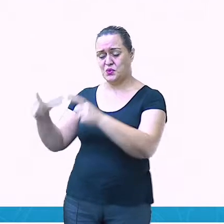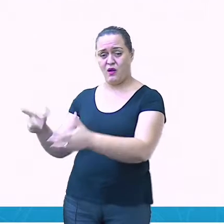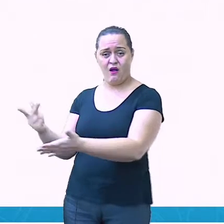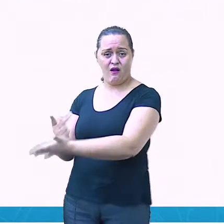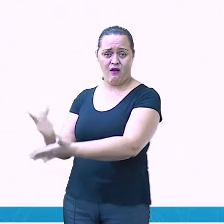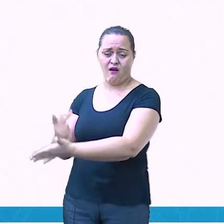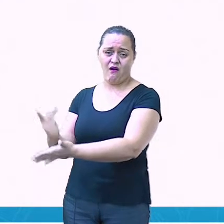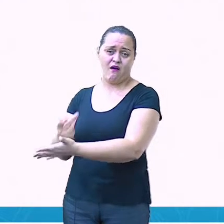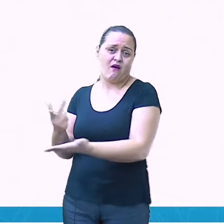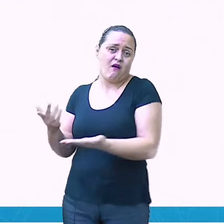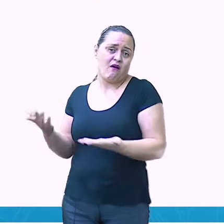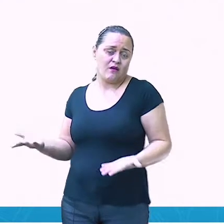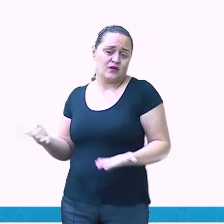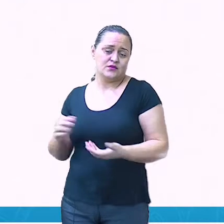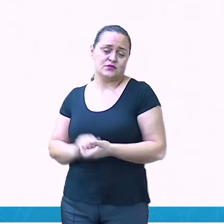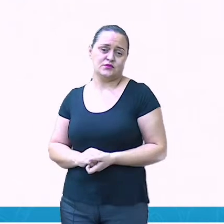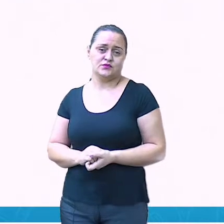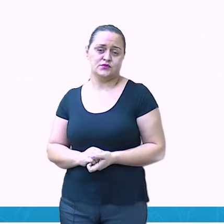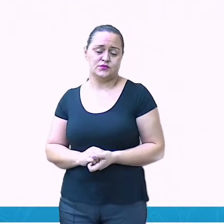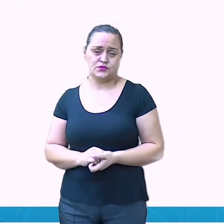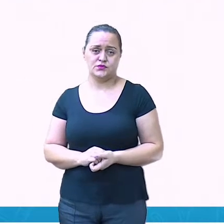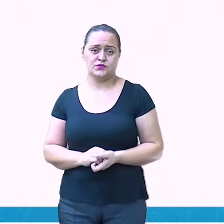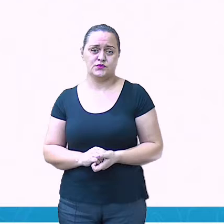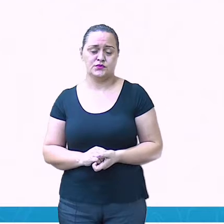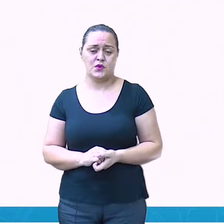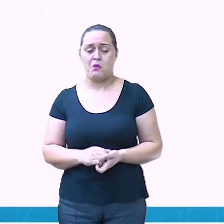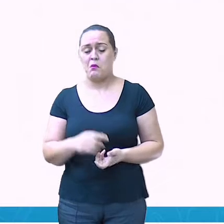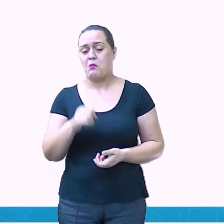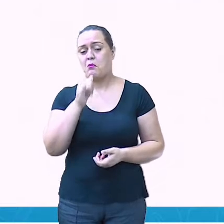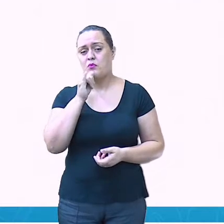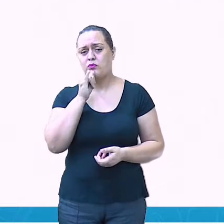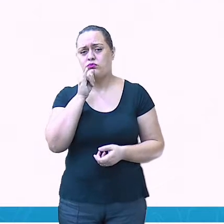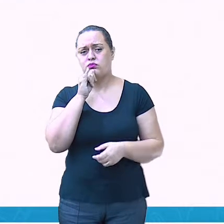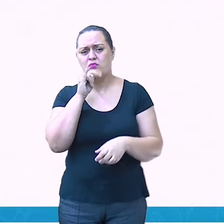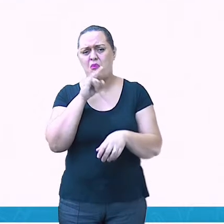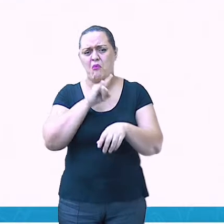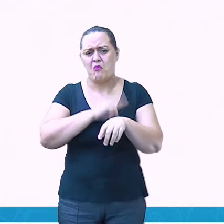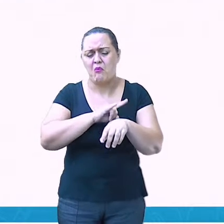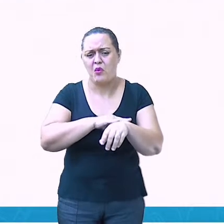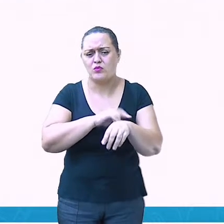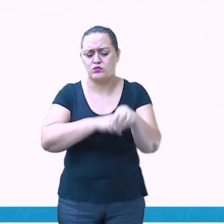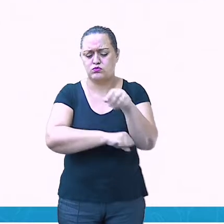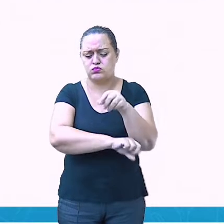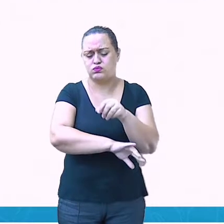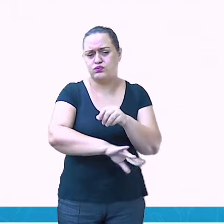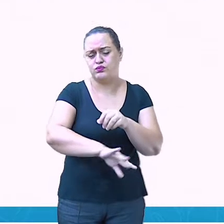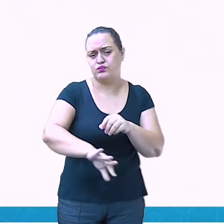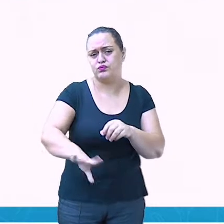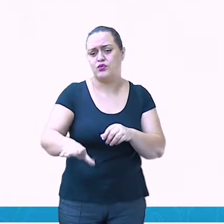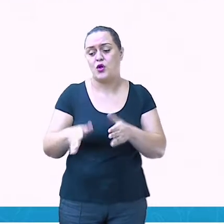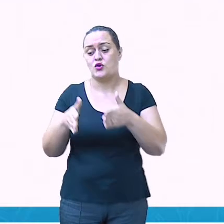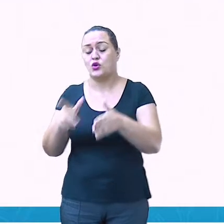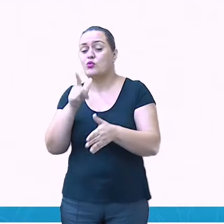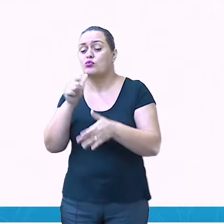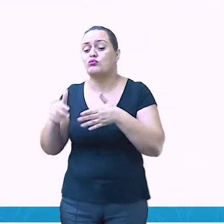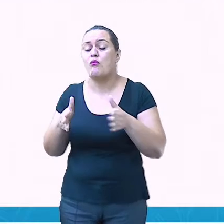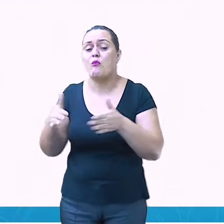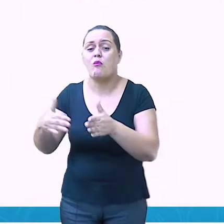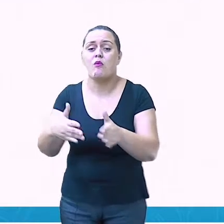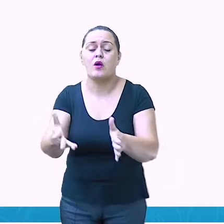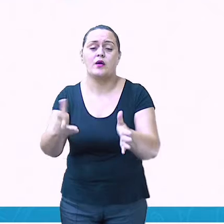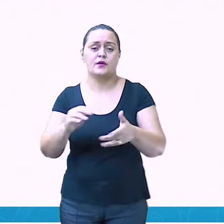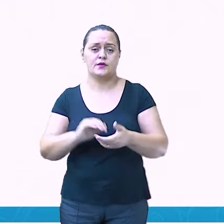os dejetos que nós deixamos chegar até os rios, até os mares. Então, o que é poluição de fato? É